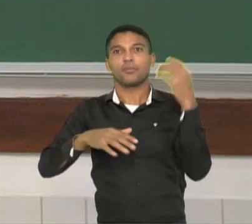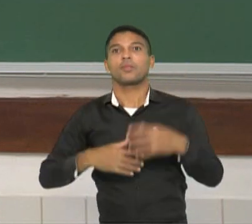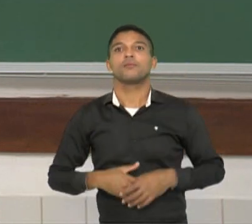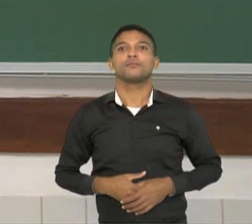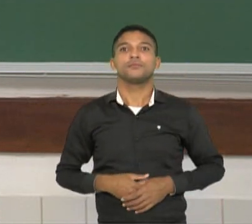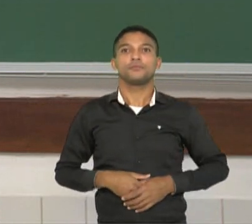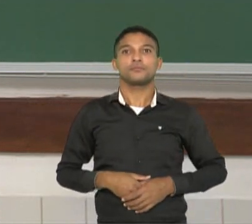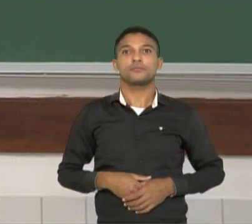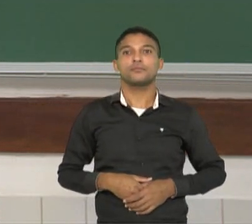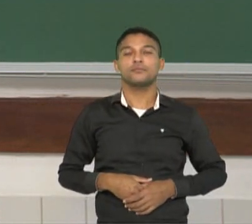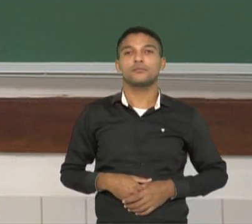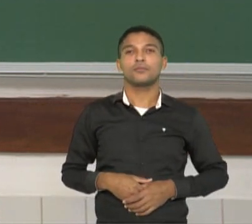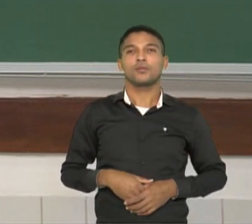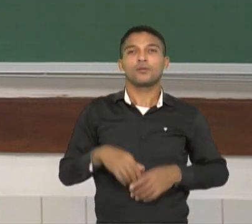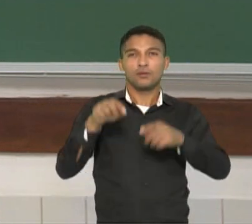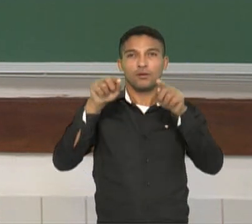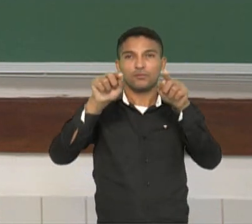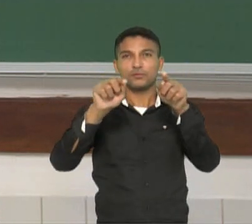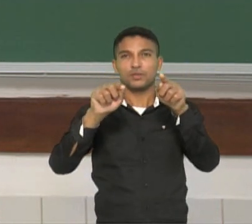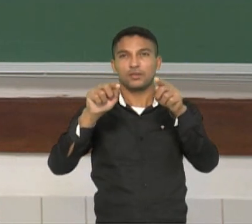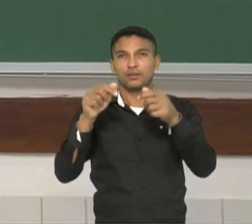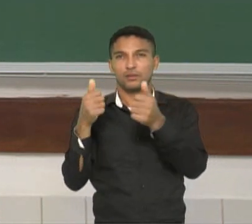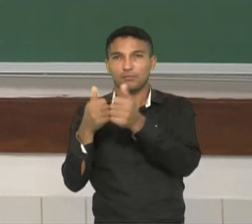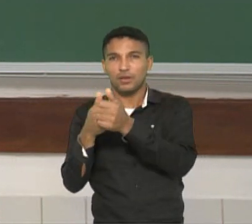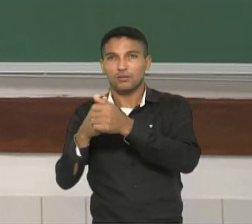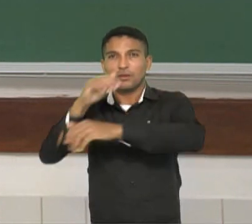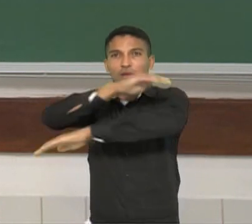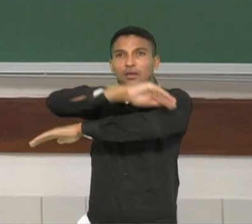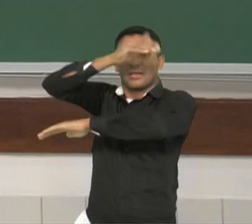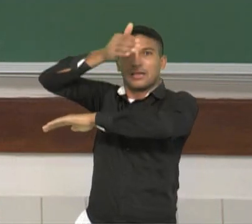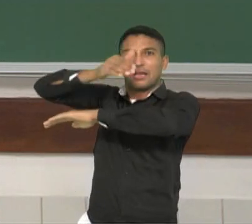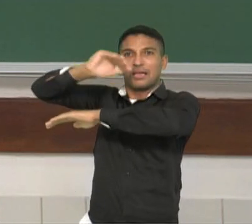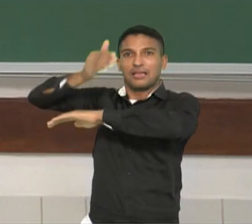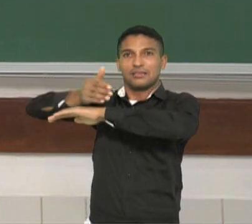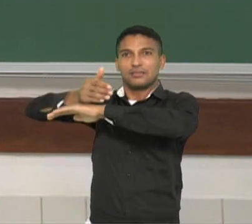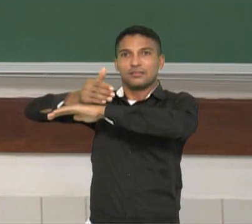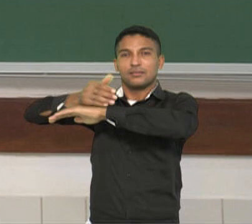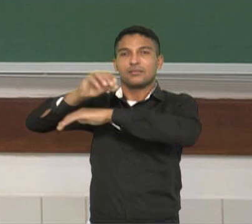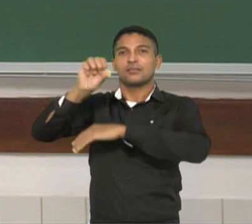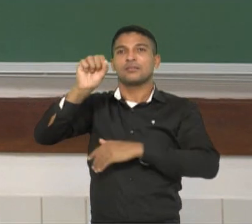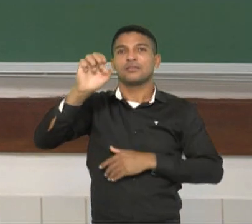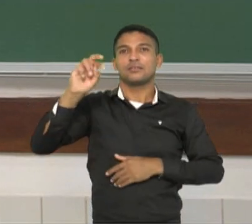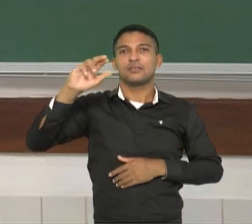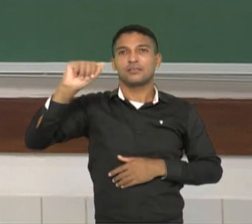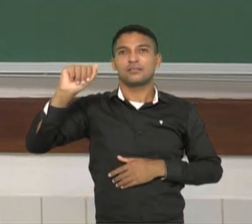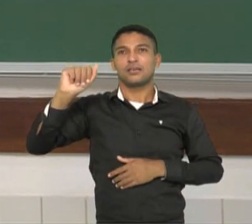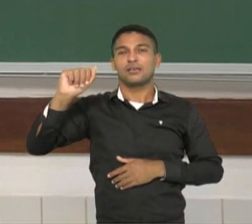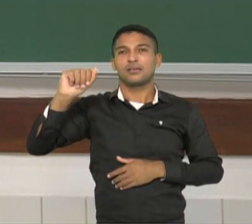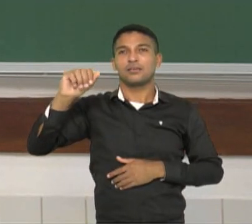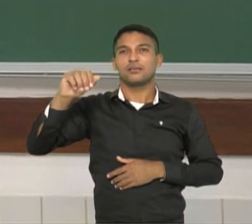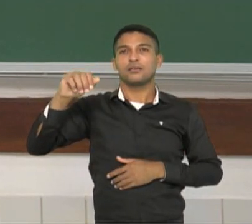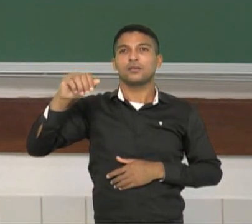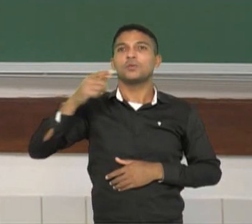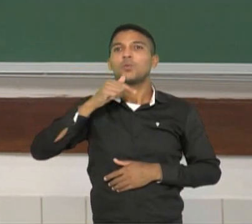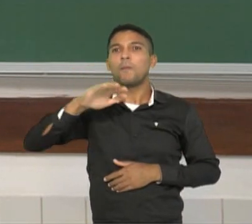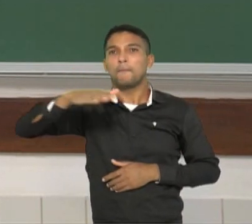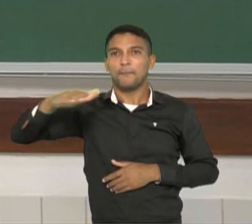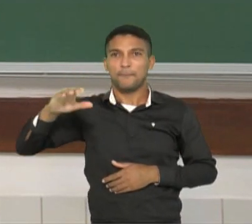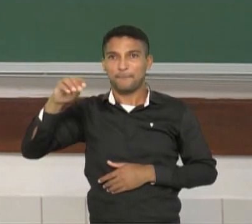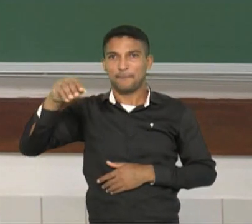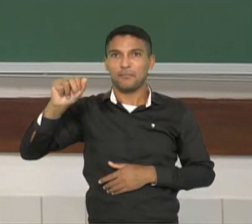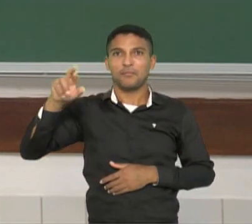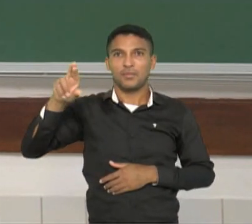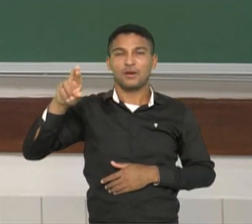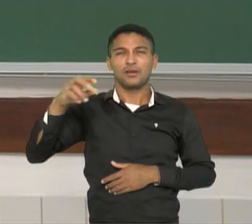Planalto Paranaense, próximo à Serra do Mar, talvez você consiga visualizar, porque nós estamos muito próximos desse domínio de mares de